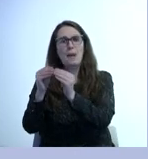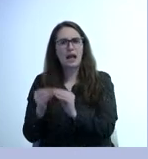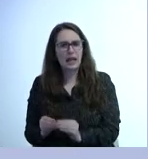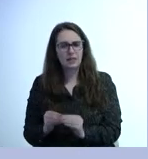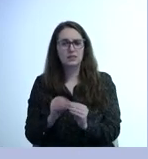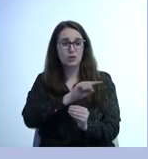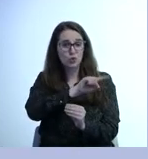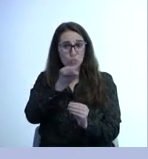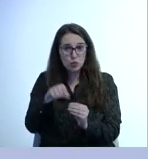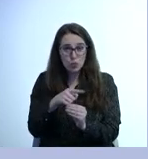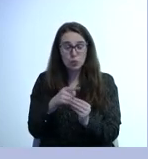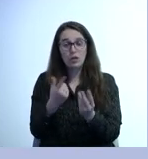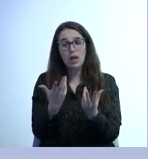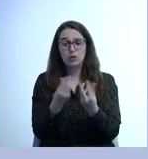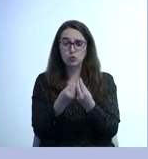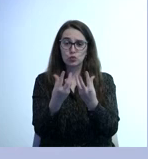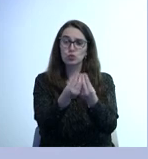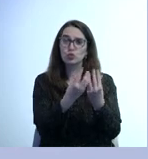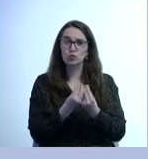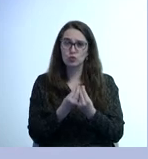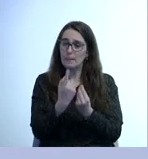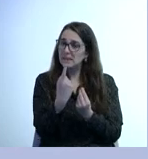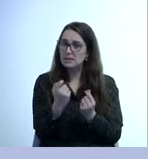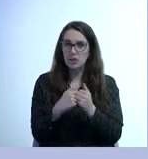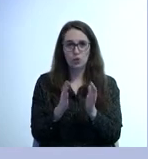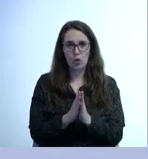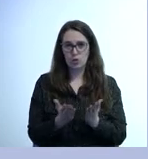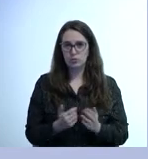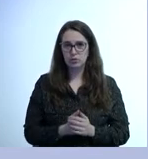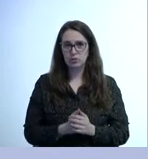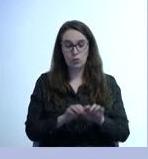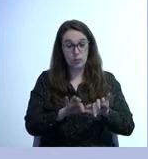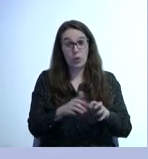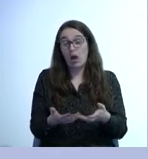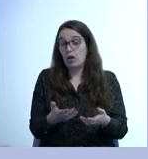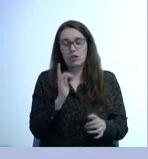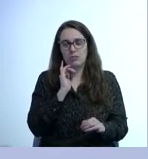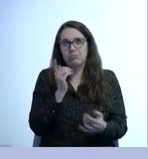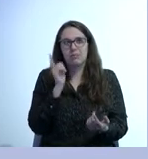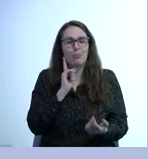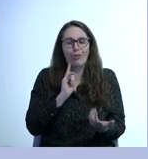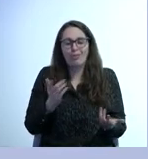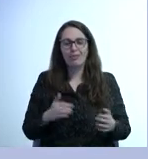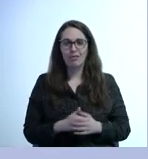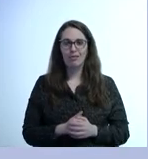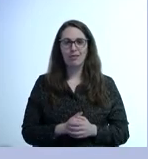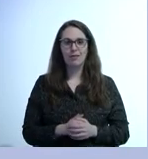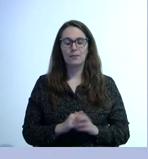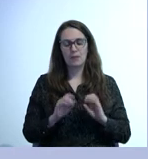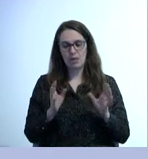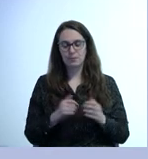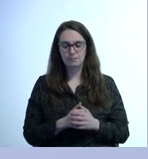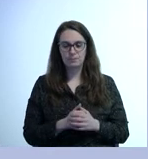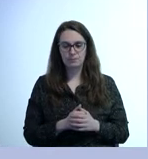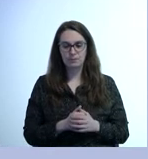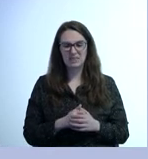são complementares e cada um deles faz falta. Claro. O computador hoje também faz falta. Claro. Embora